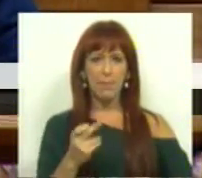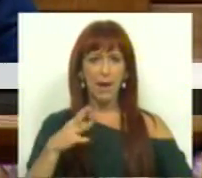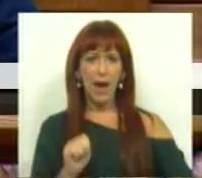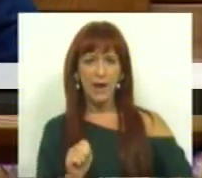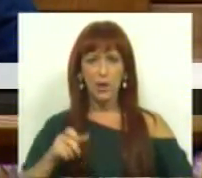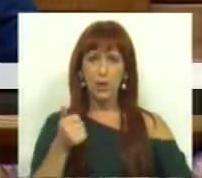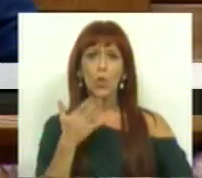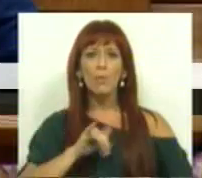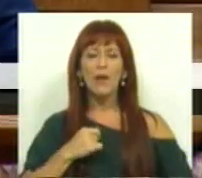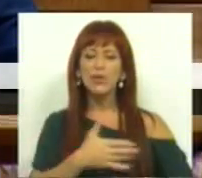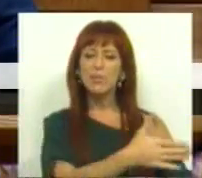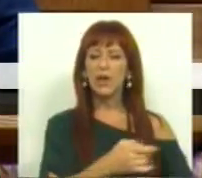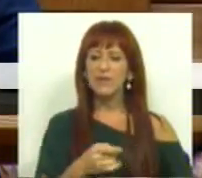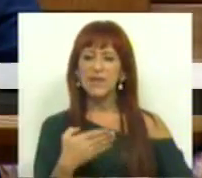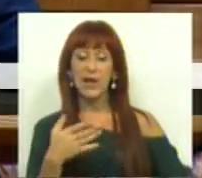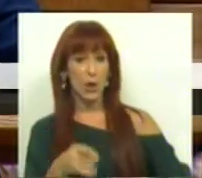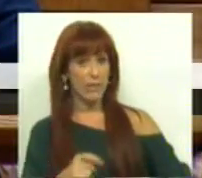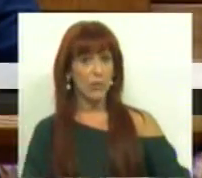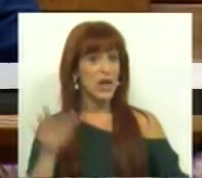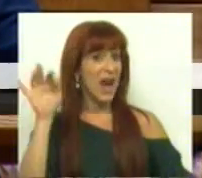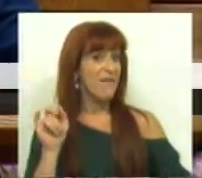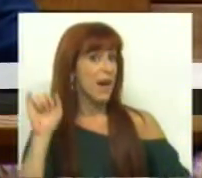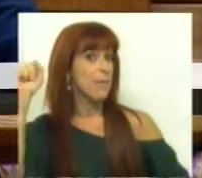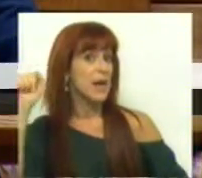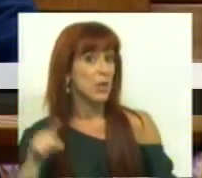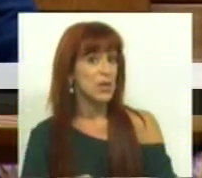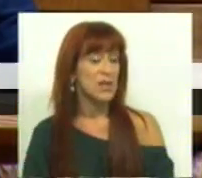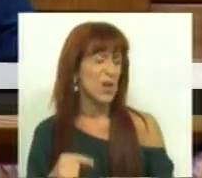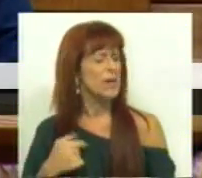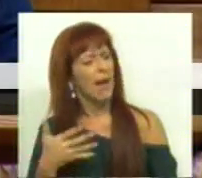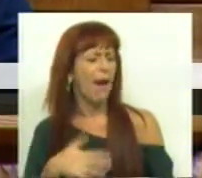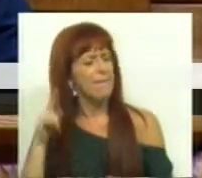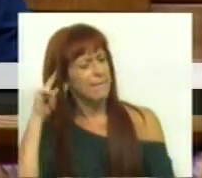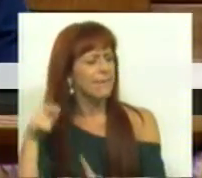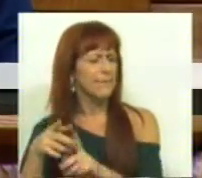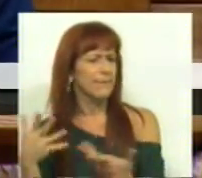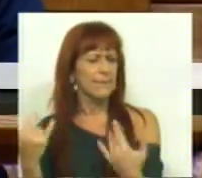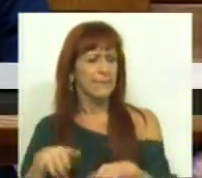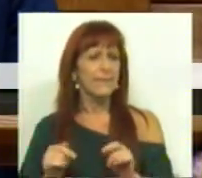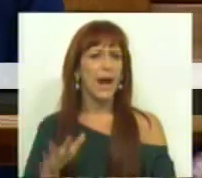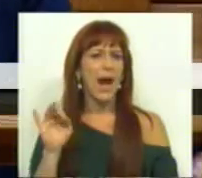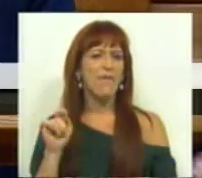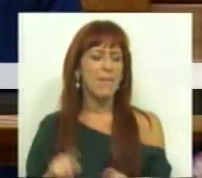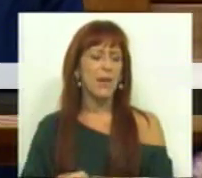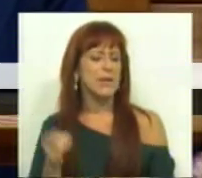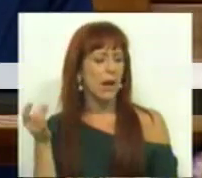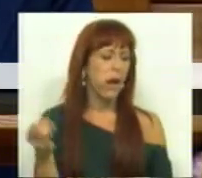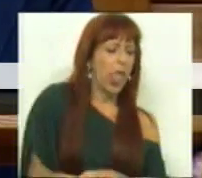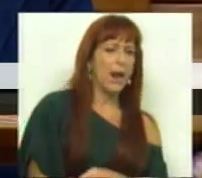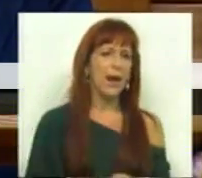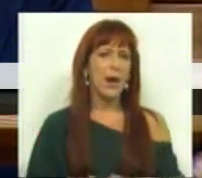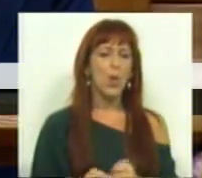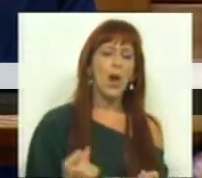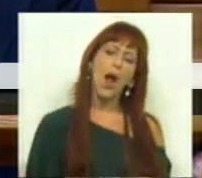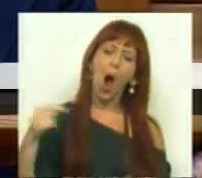em 1979. O FMI é só um pretexto. O FMI é uma finta vossa